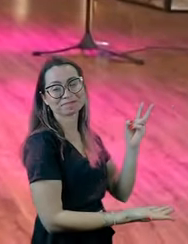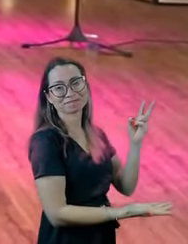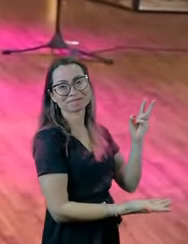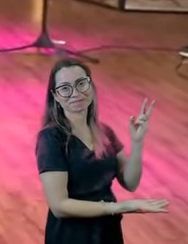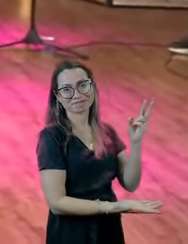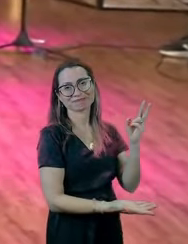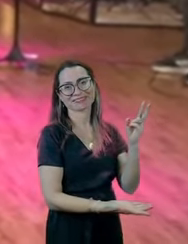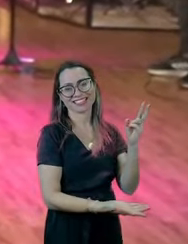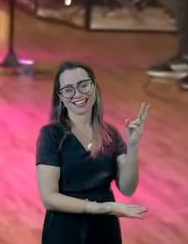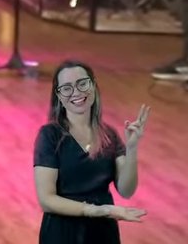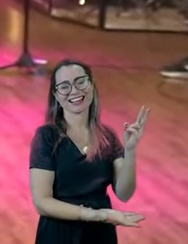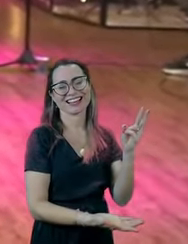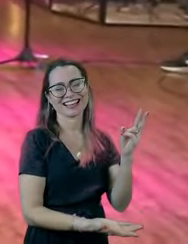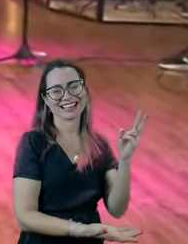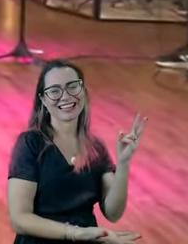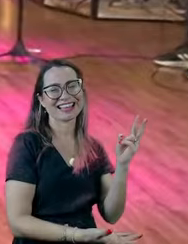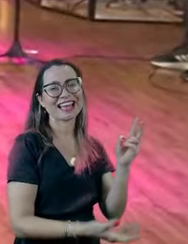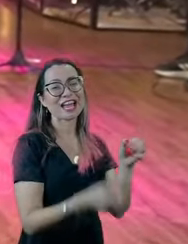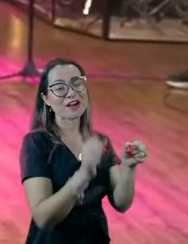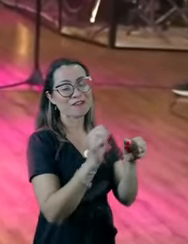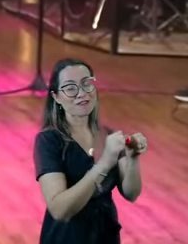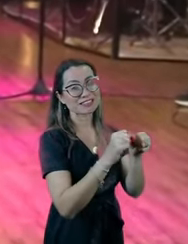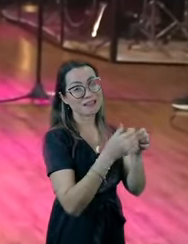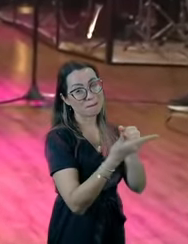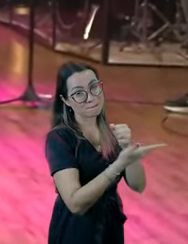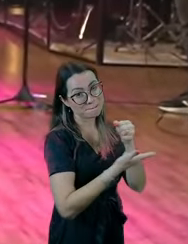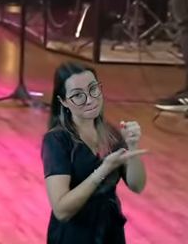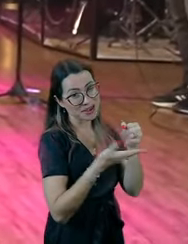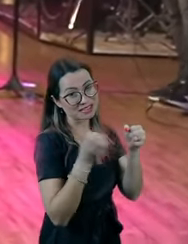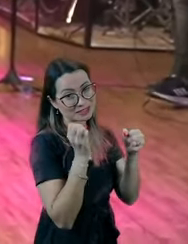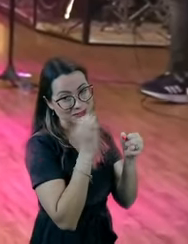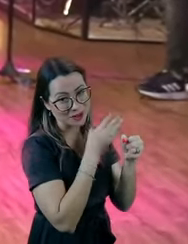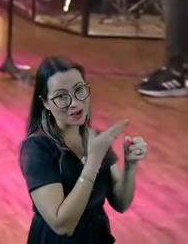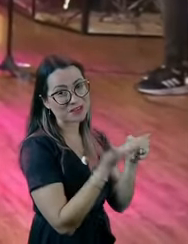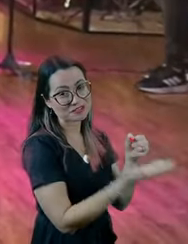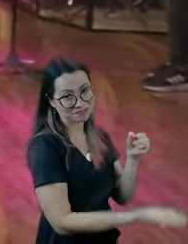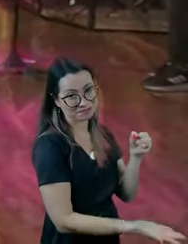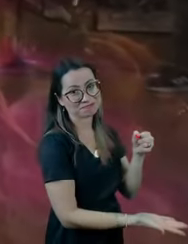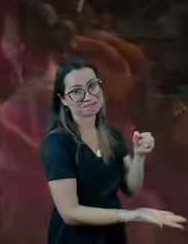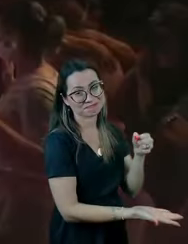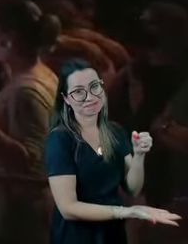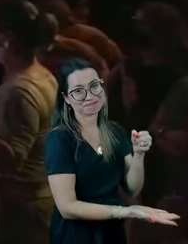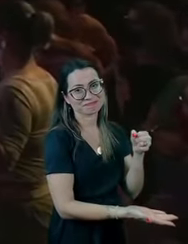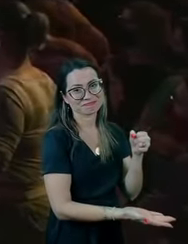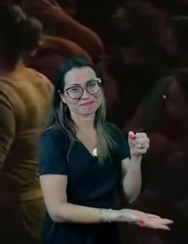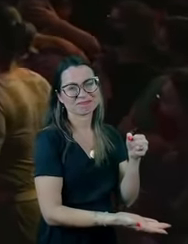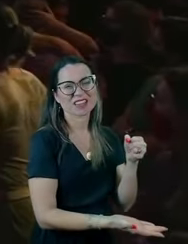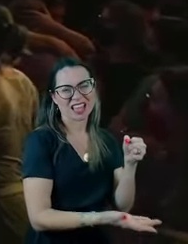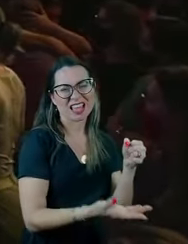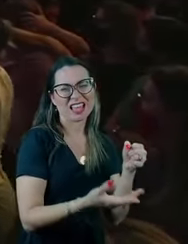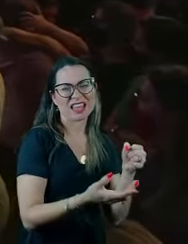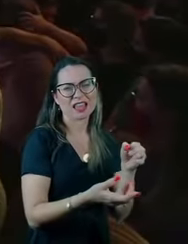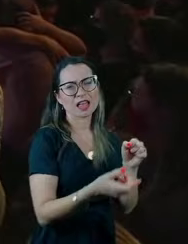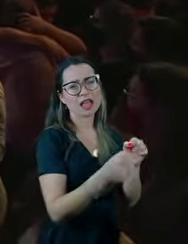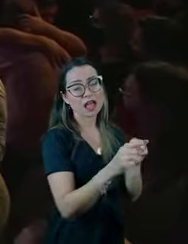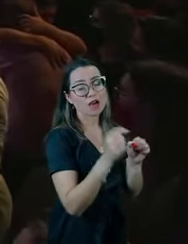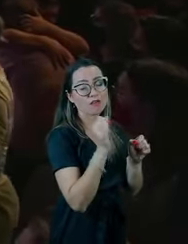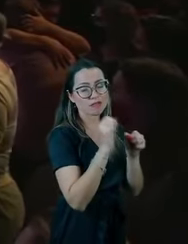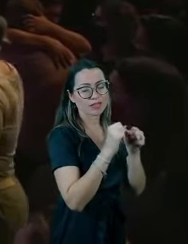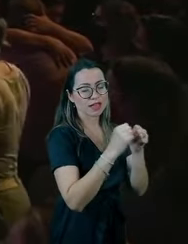Eu vou estabelecer princípios. Eu vou tirar algumas coisas de cena, desconectar ela de coisas e conectar ela em